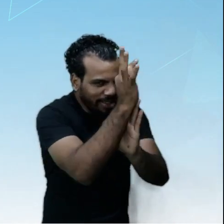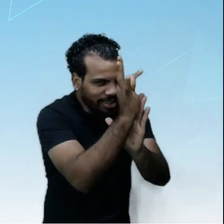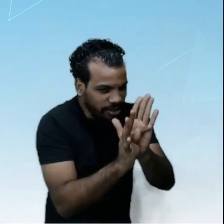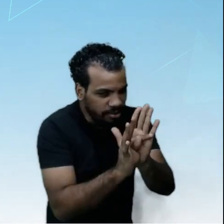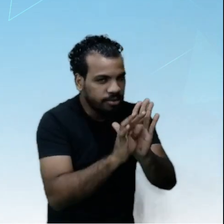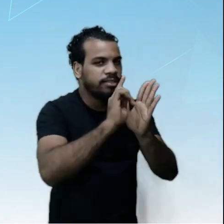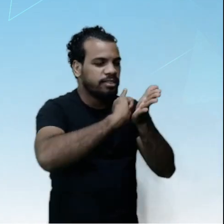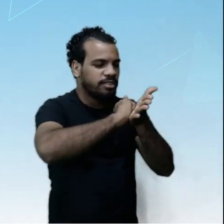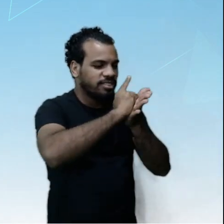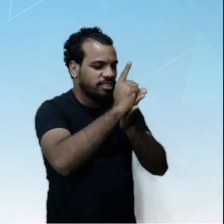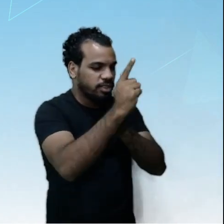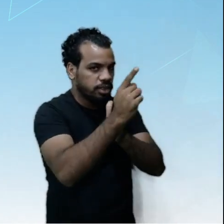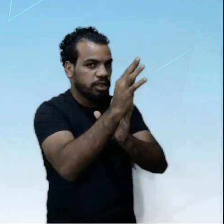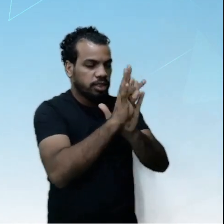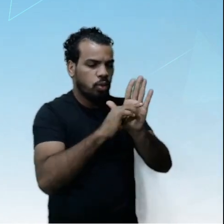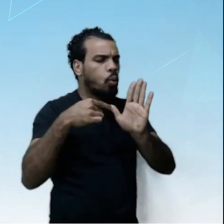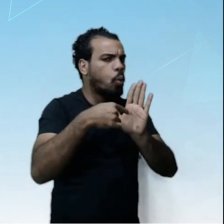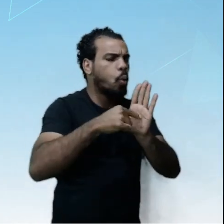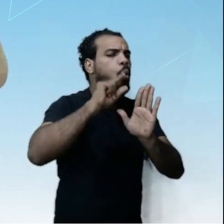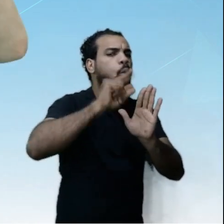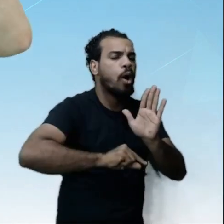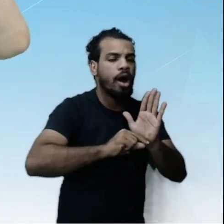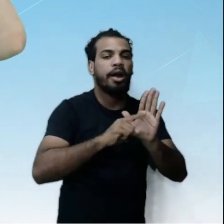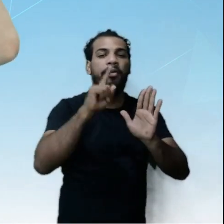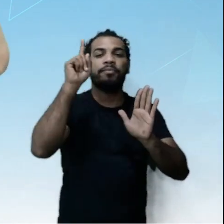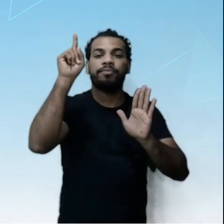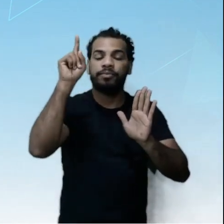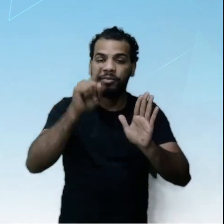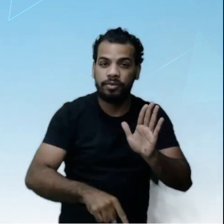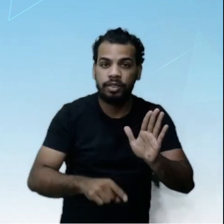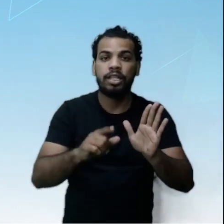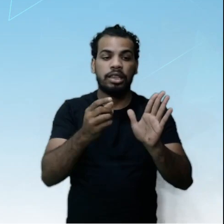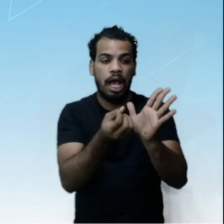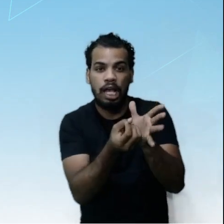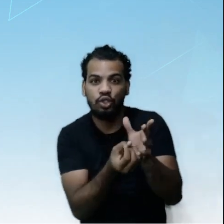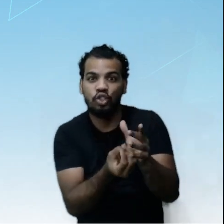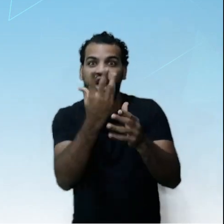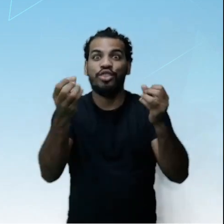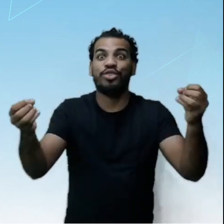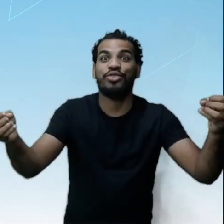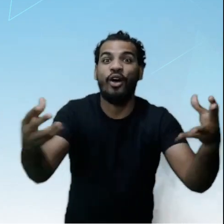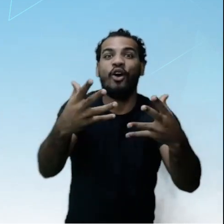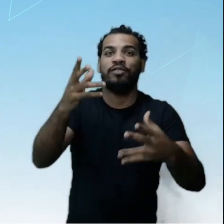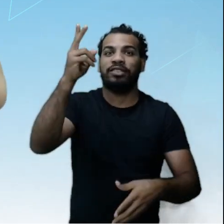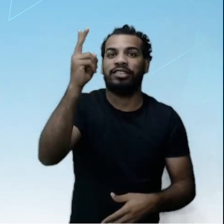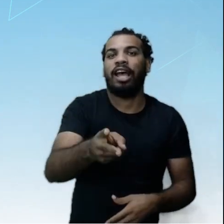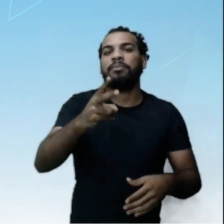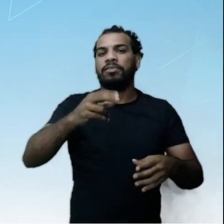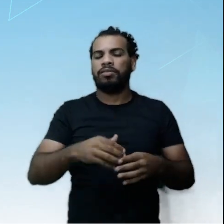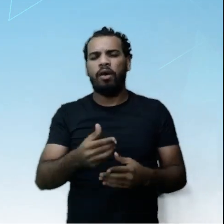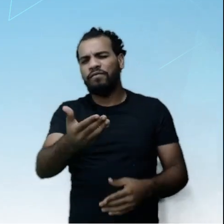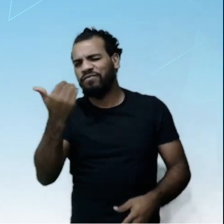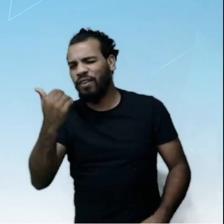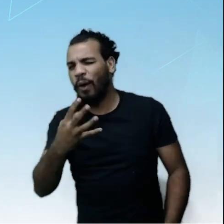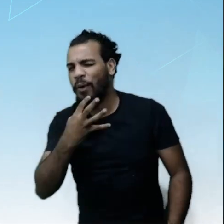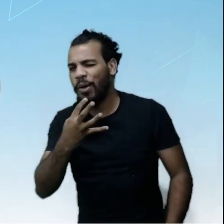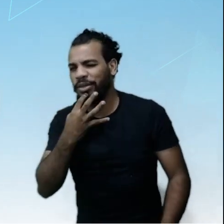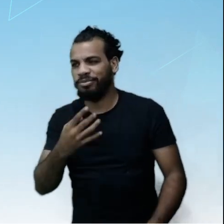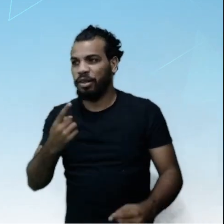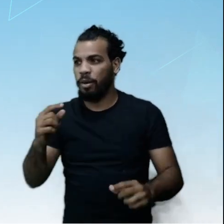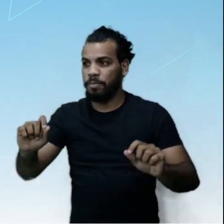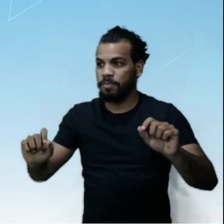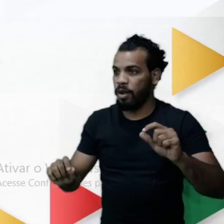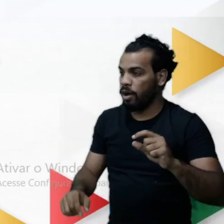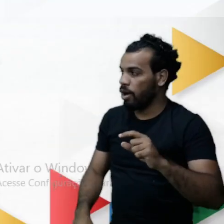uma categoria aberta, ou seja, sempre surgem novos e vamos conhecê-los. Então, aqui na tela